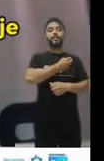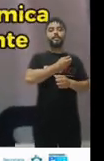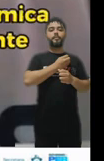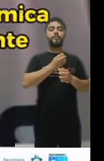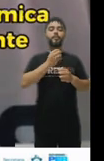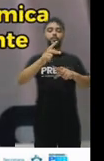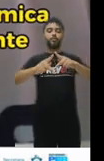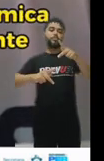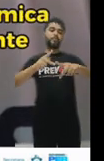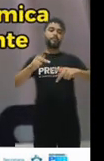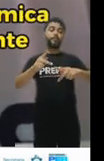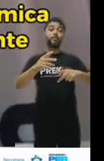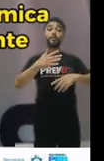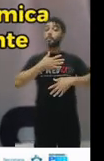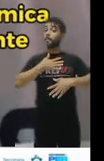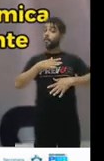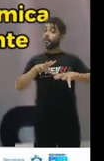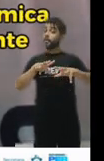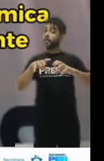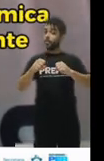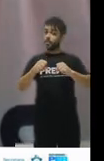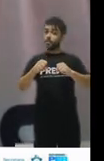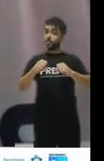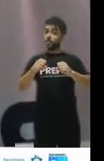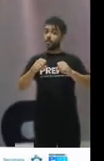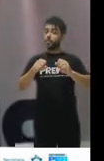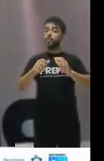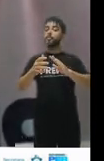sou hoje, a minha formação acadêmica eu devo ao Prevup primeiramente.